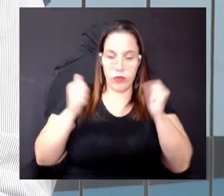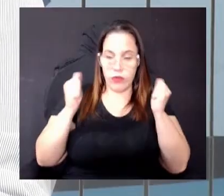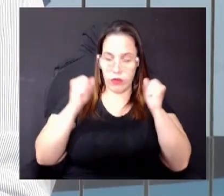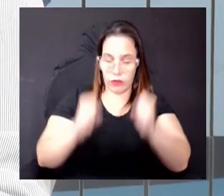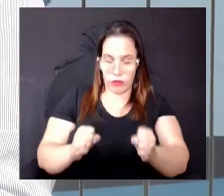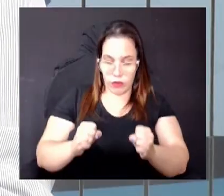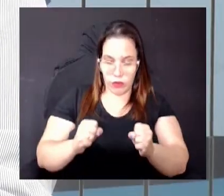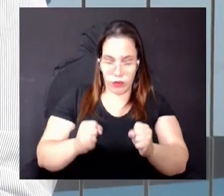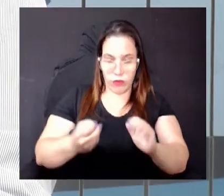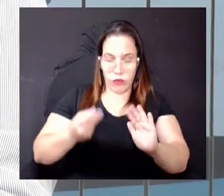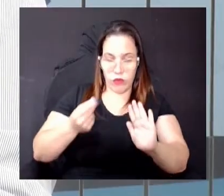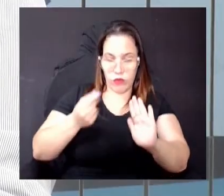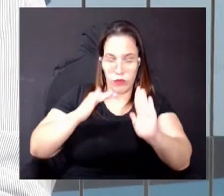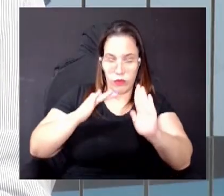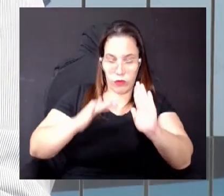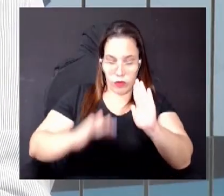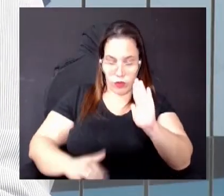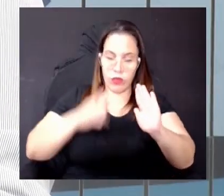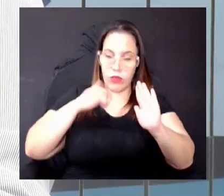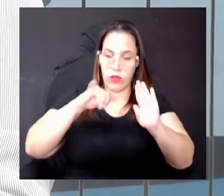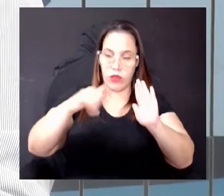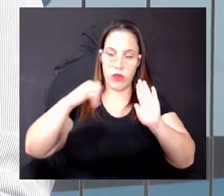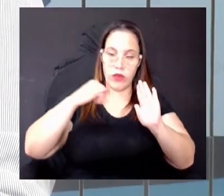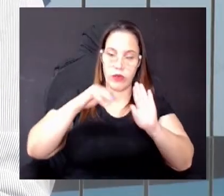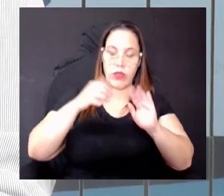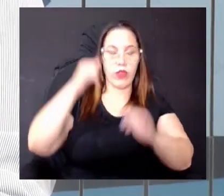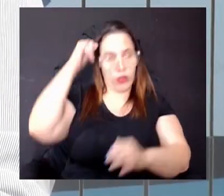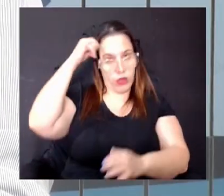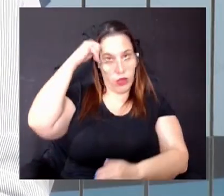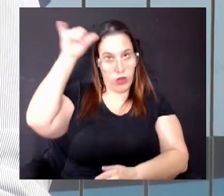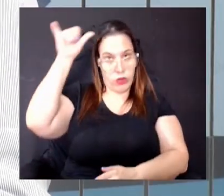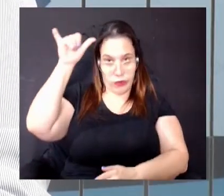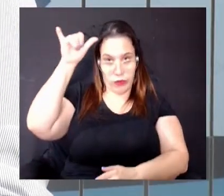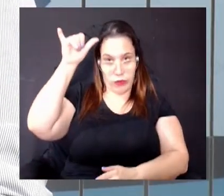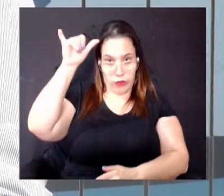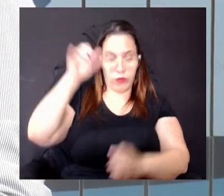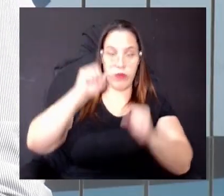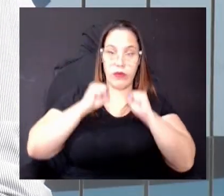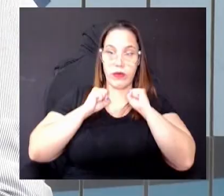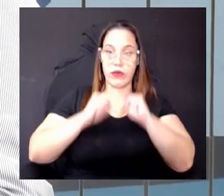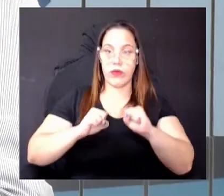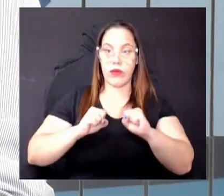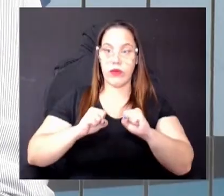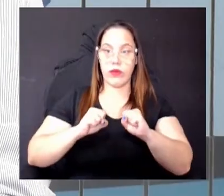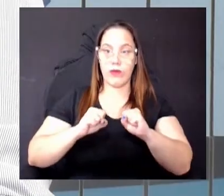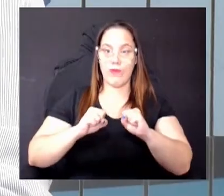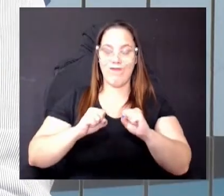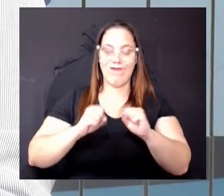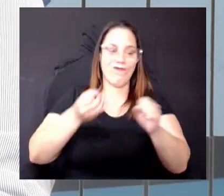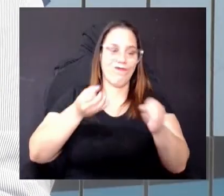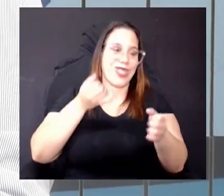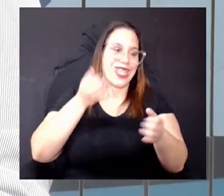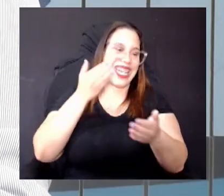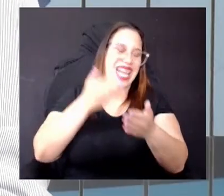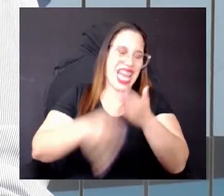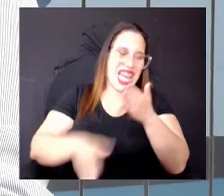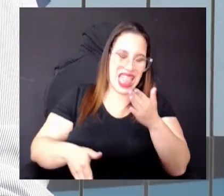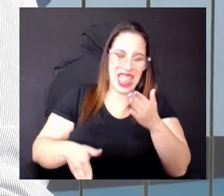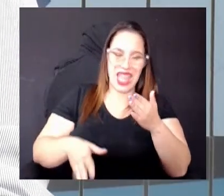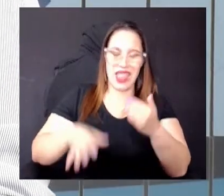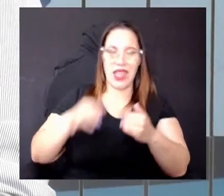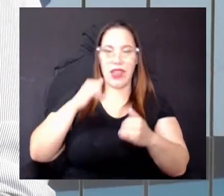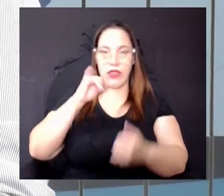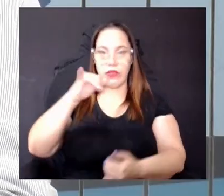economizar energia, a gente está evitando de alguma forma que a gente possa desperdiçar energia. E isso significa, de